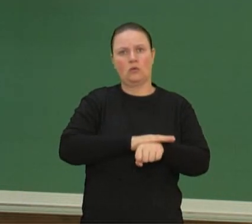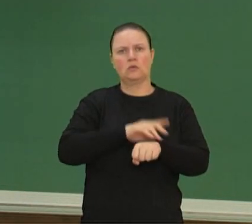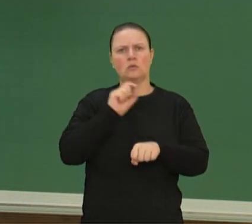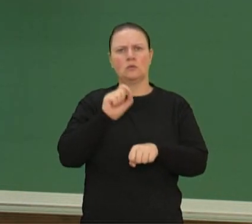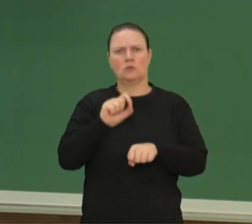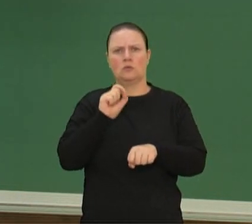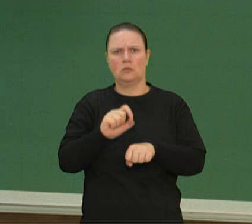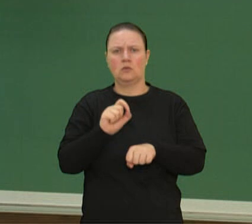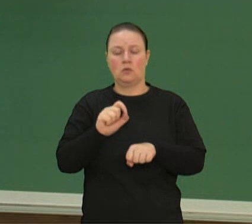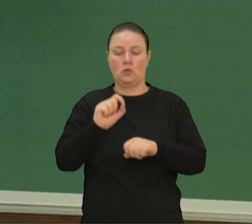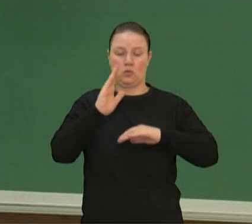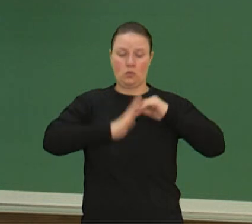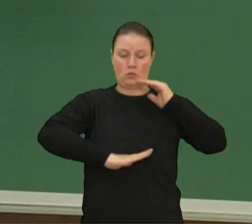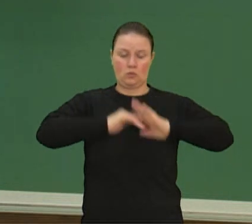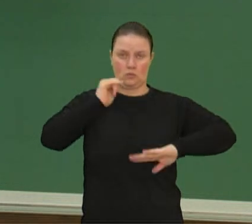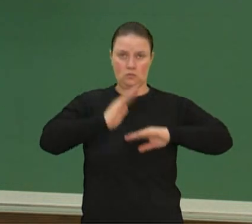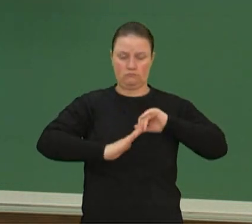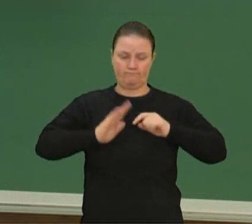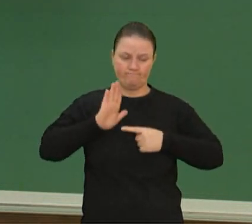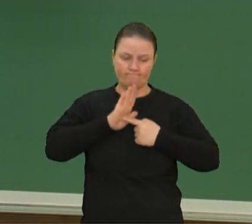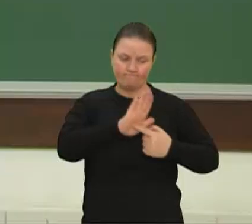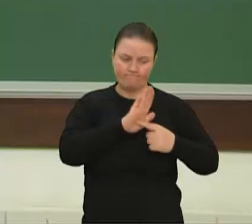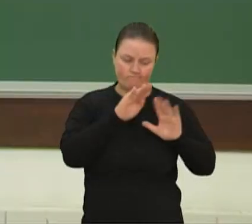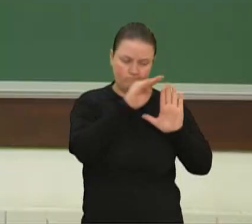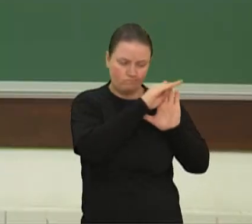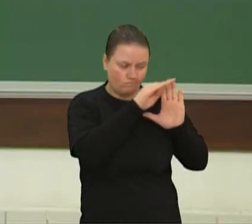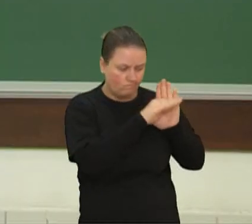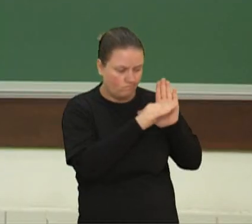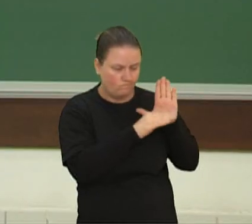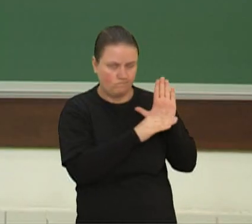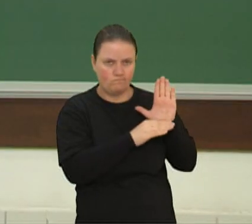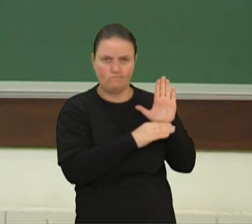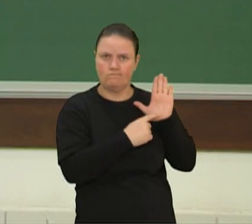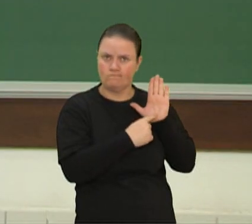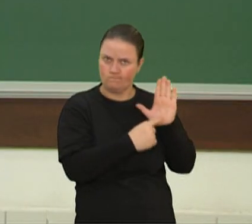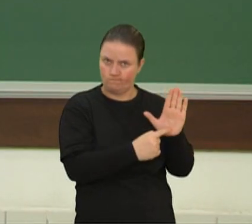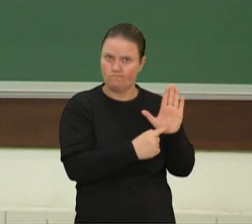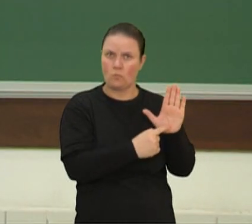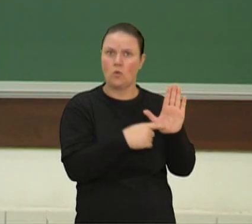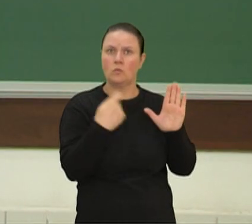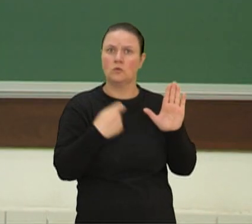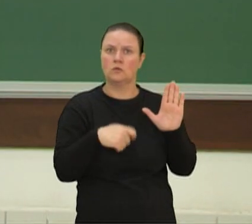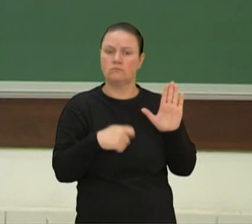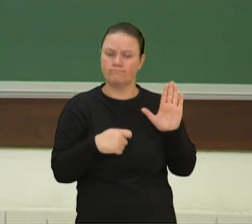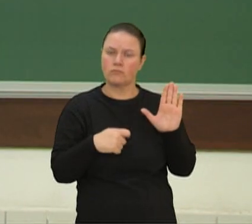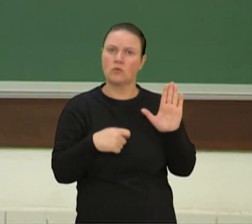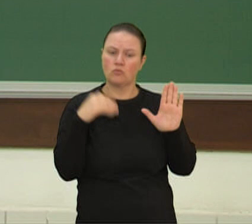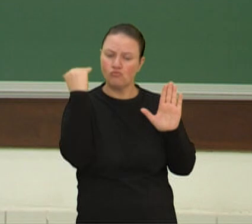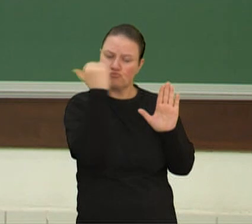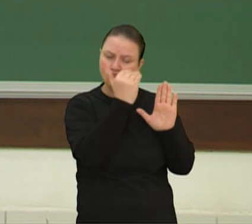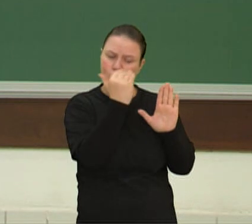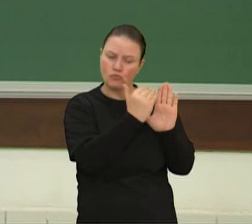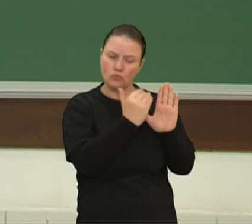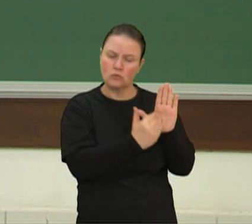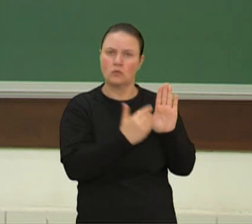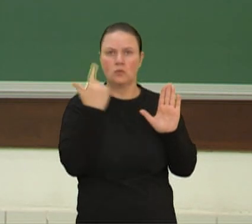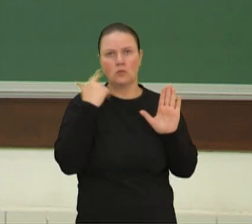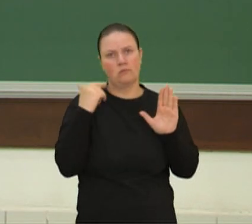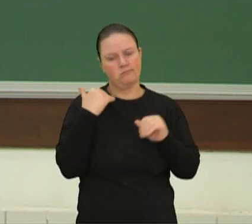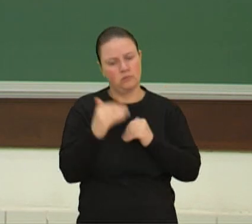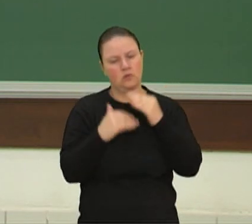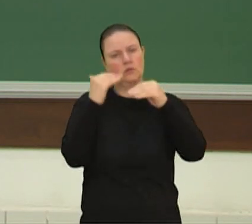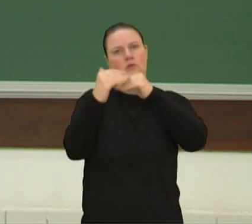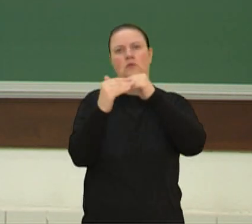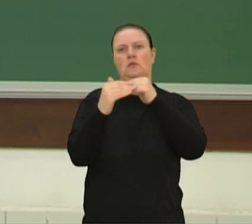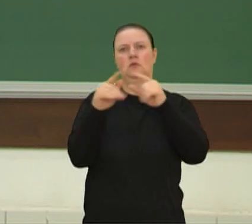pelo profissional, por um lado, para que você tenha os ganhos com aquele exercício físico e por outro, para que